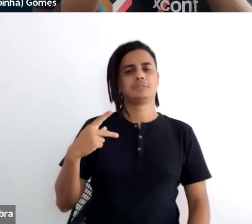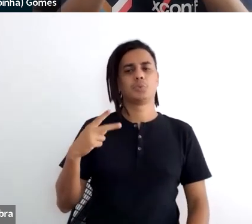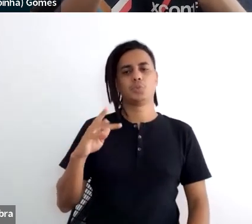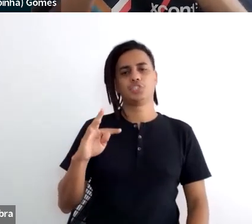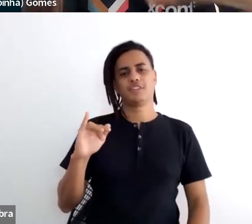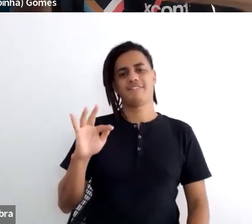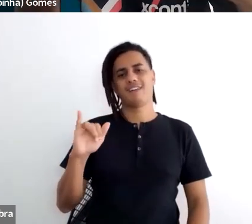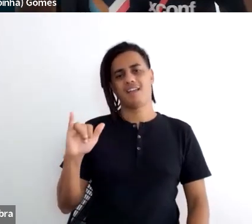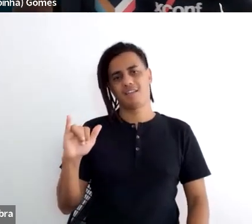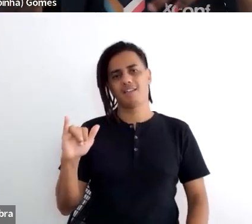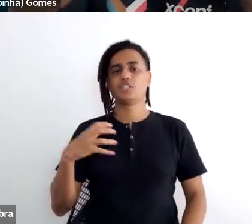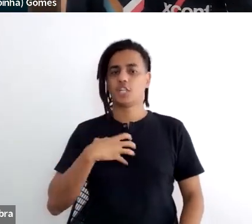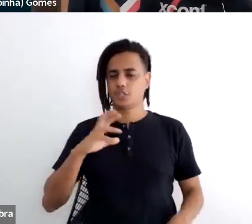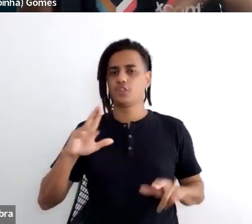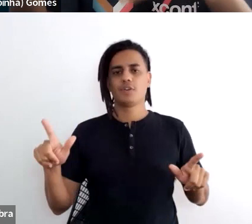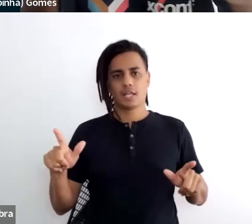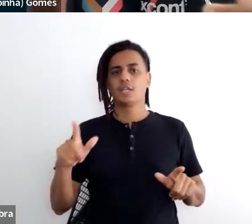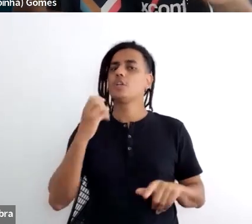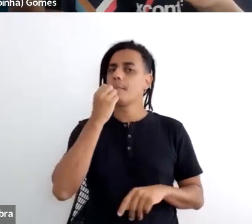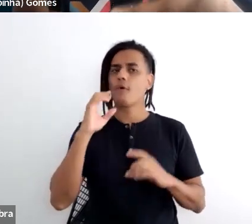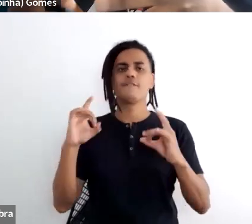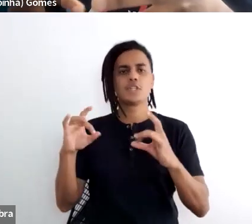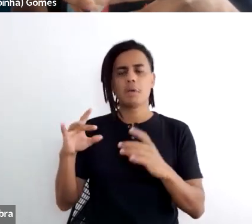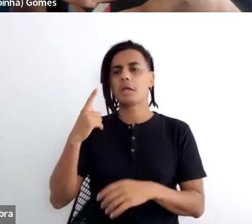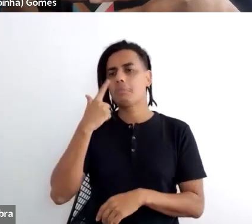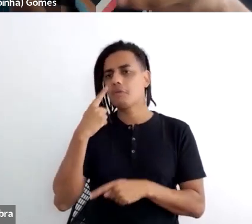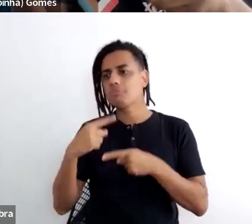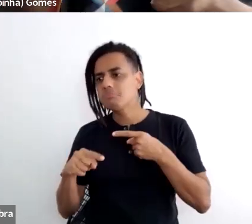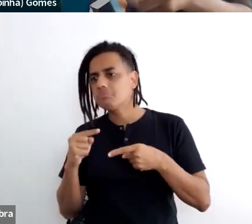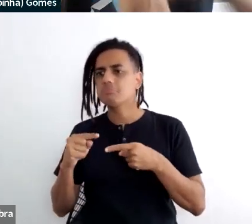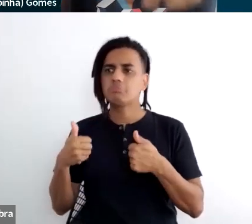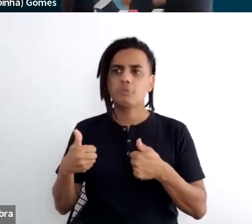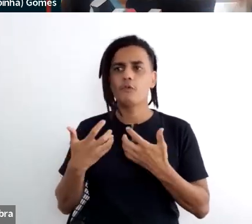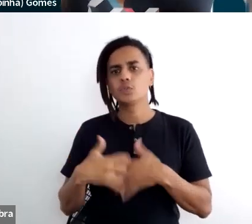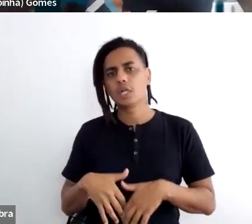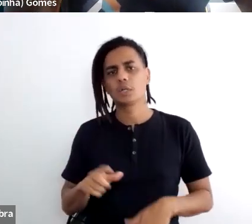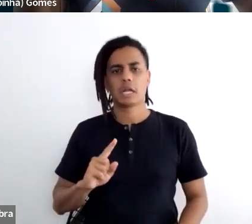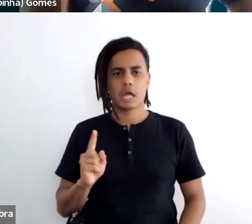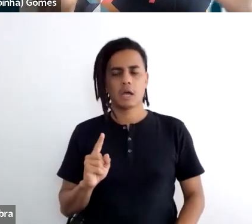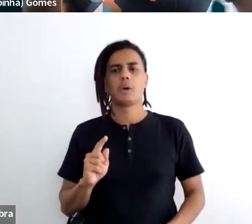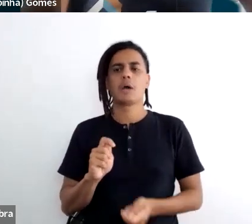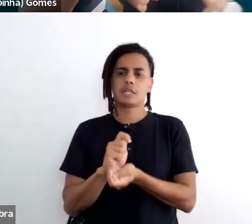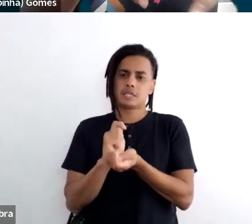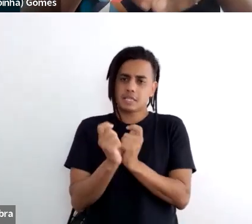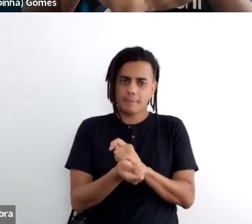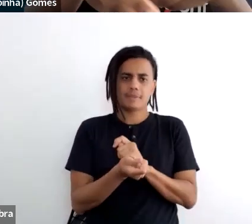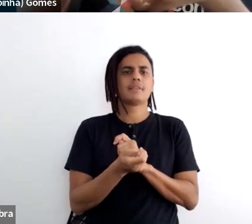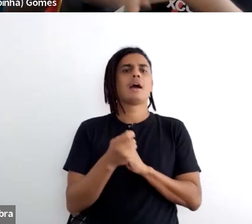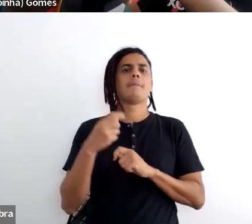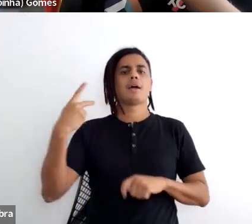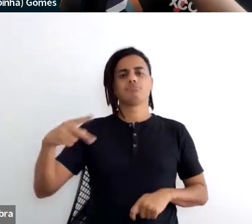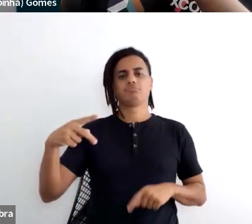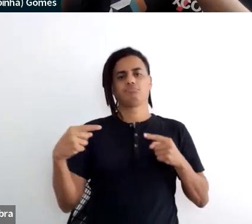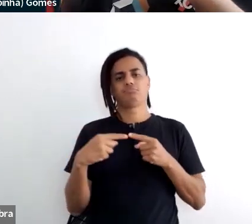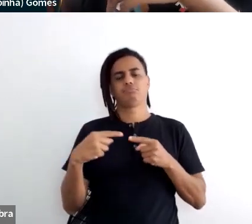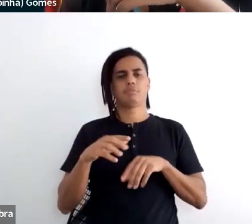desse jeito. É legal coletar feedbacks e tudo mais do que não está funcionando e assim adaptar de uma maneira que funcione para você. Então, talvez